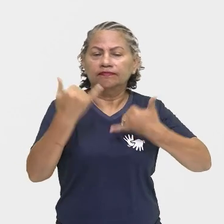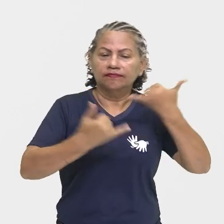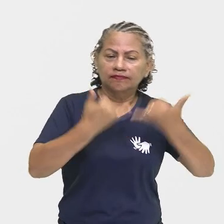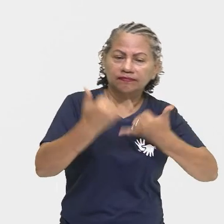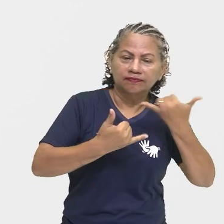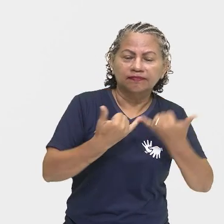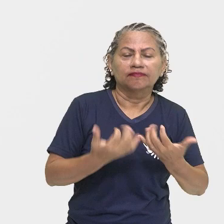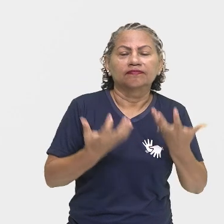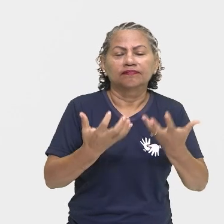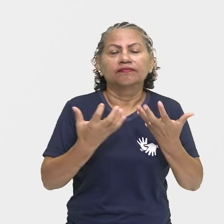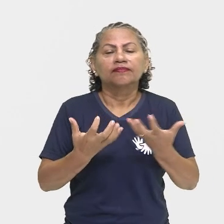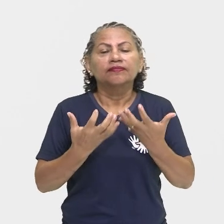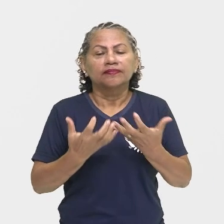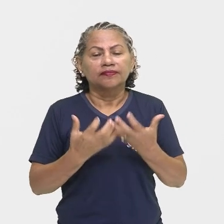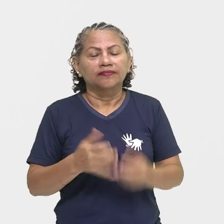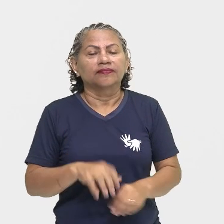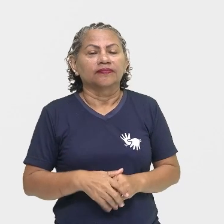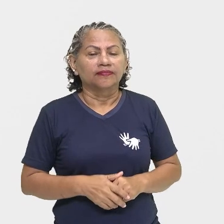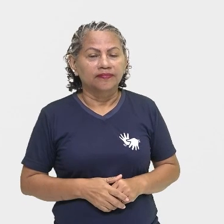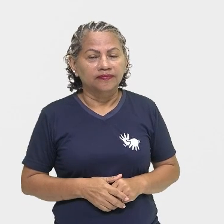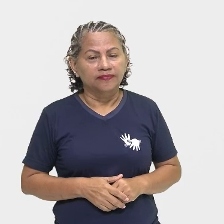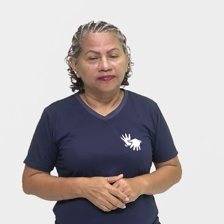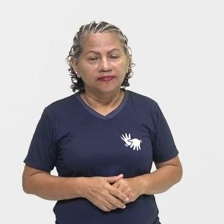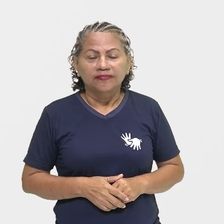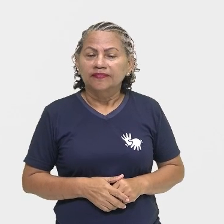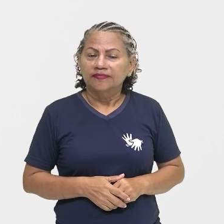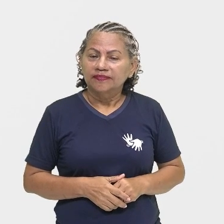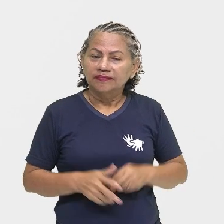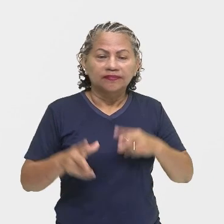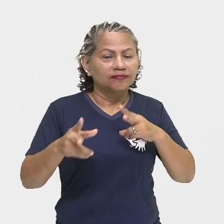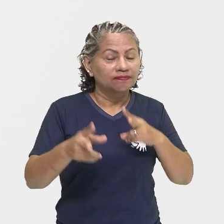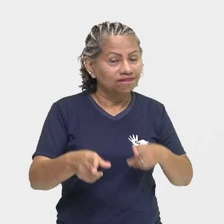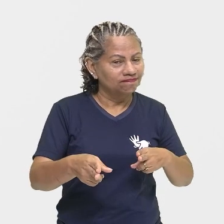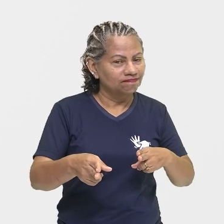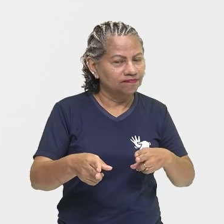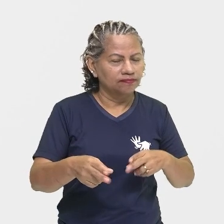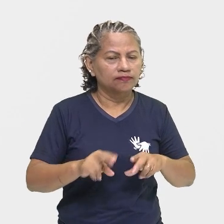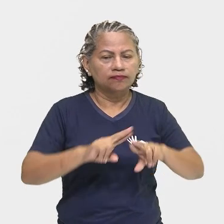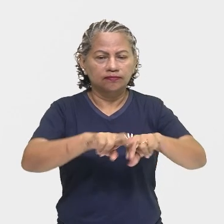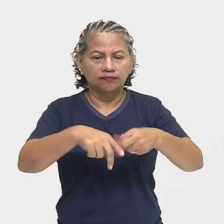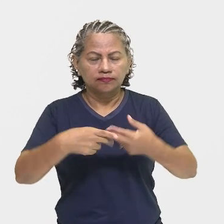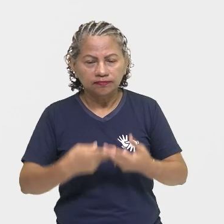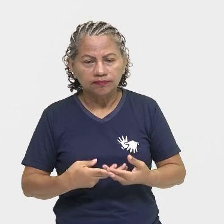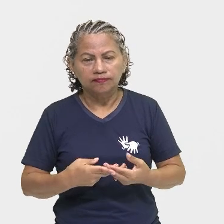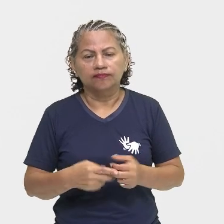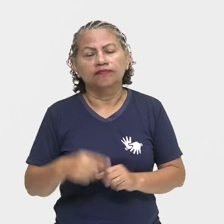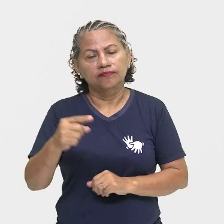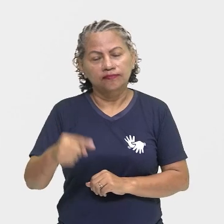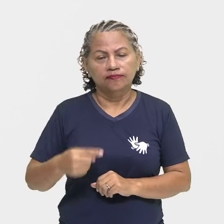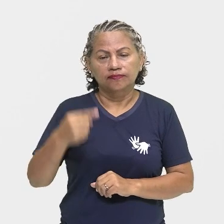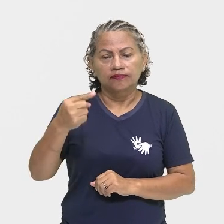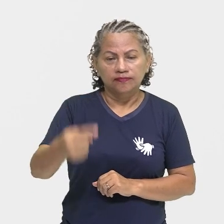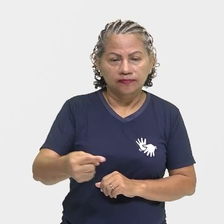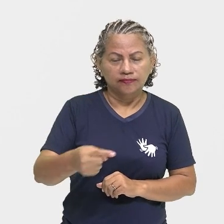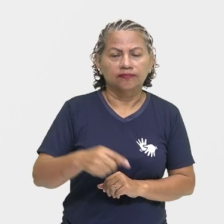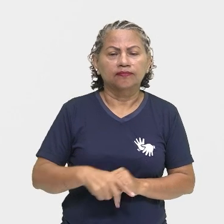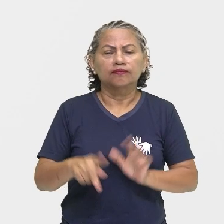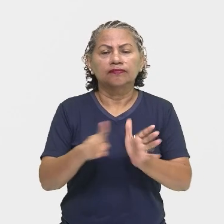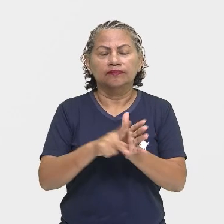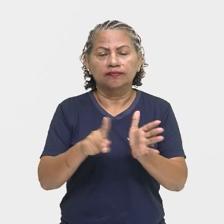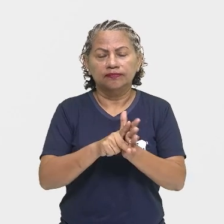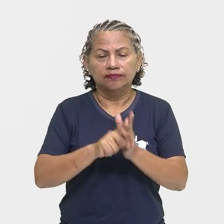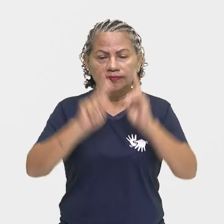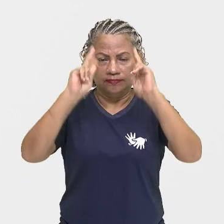queremos fazer parte de algo grandioso, por isso a vocação épica. Depois, é próprio do ser